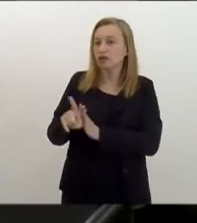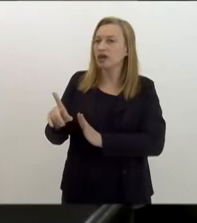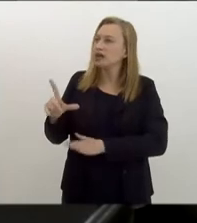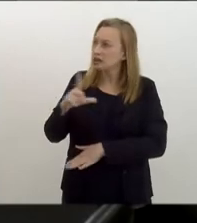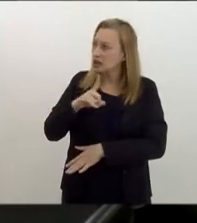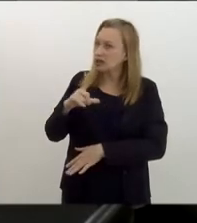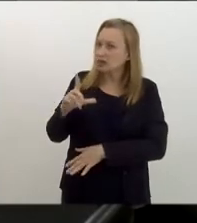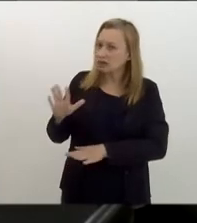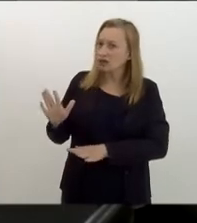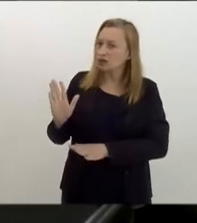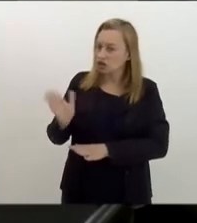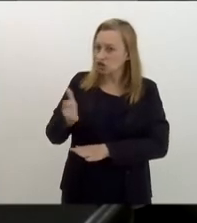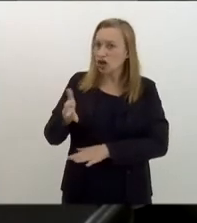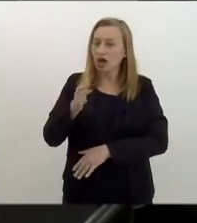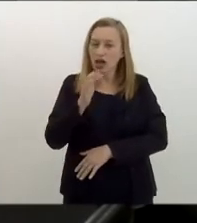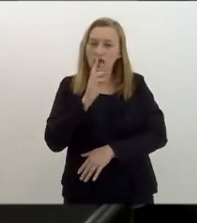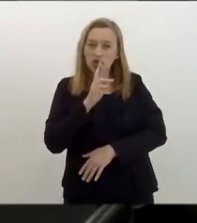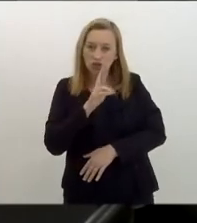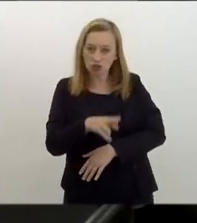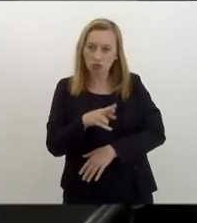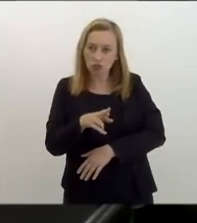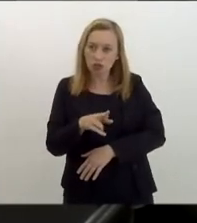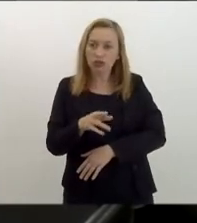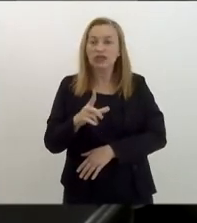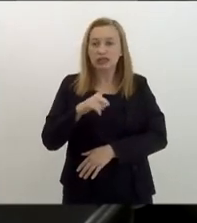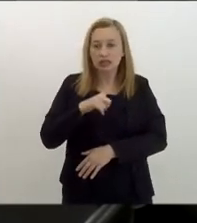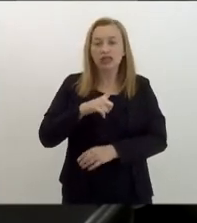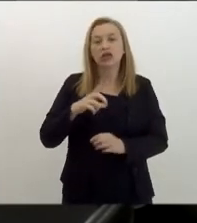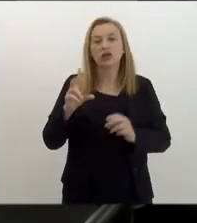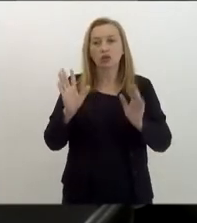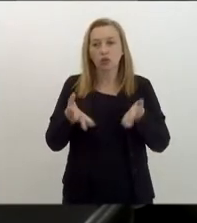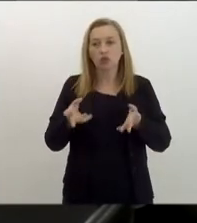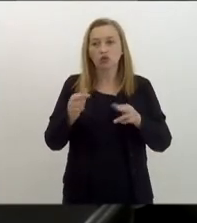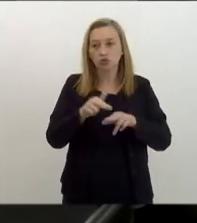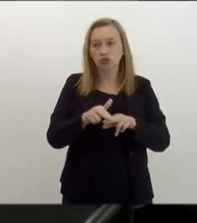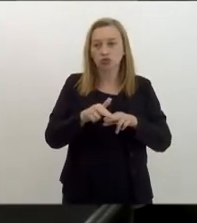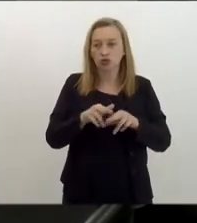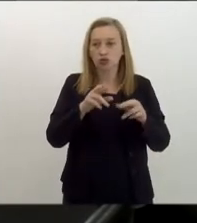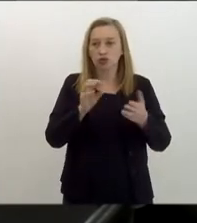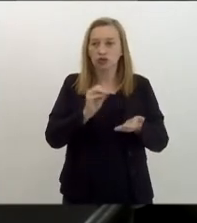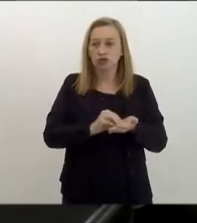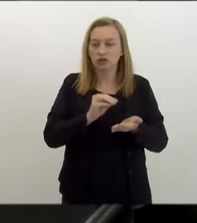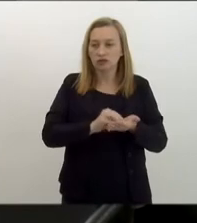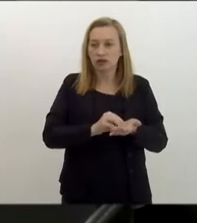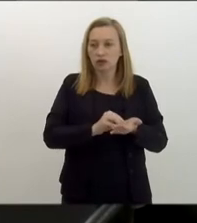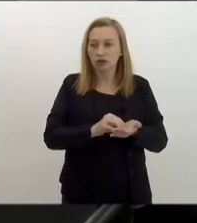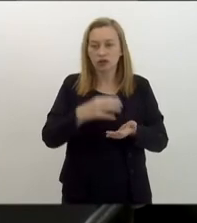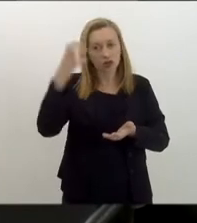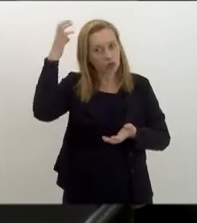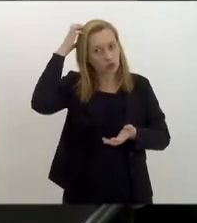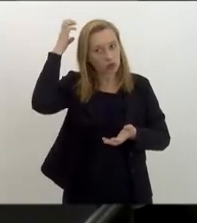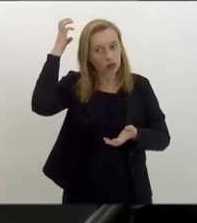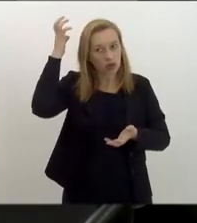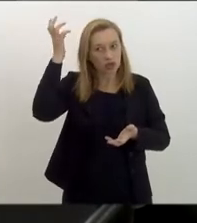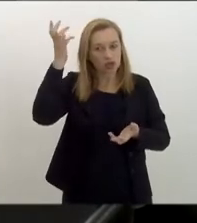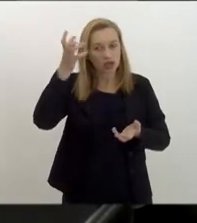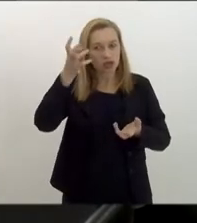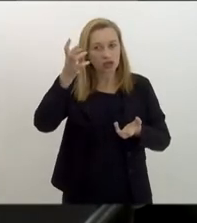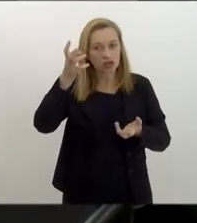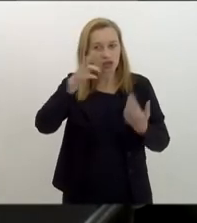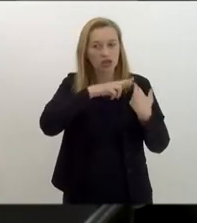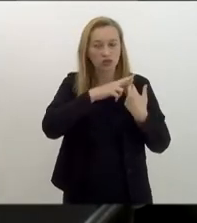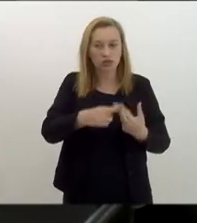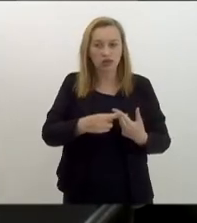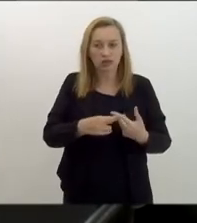alguma eu posso já respondo para senhora se algum caso hoje de responsabilização individual de alguns gestor Mas